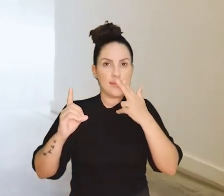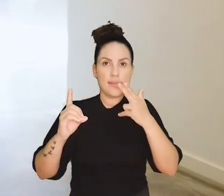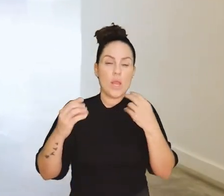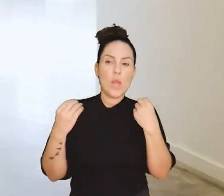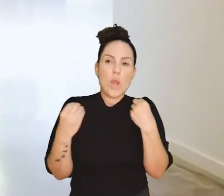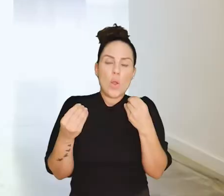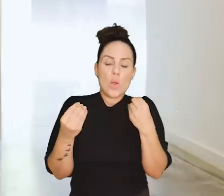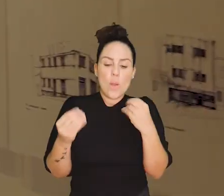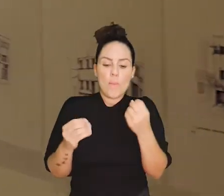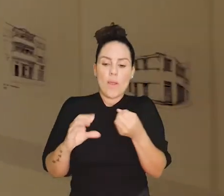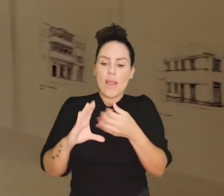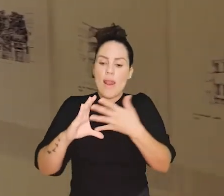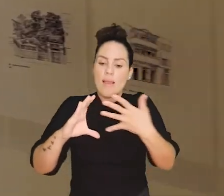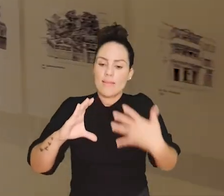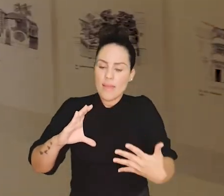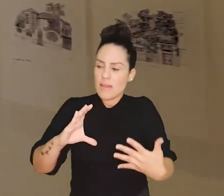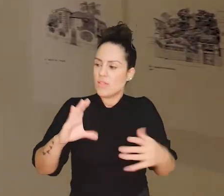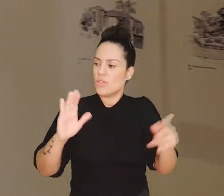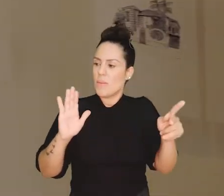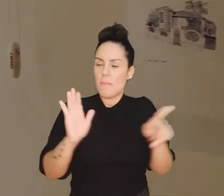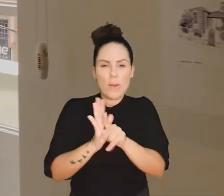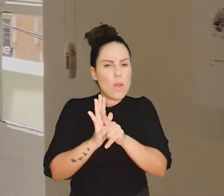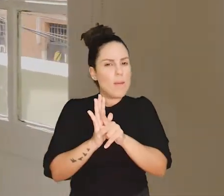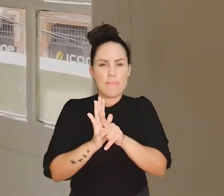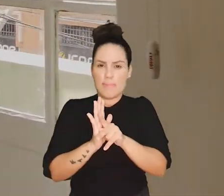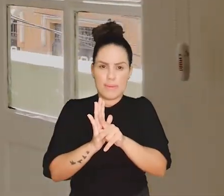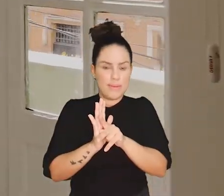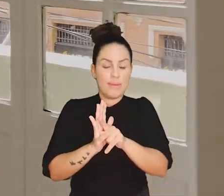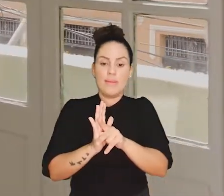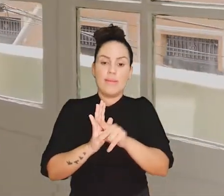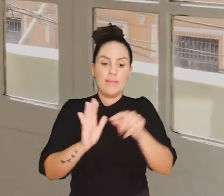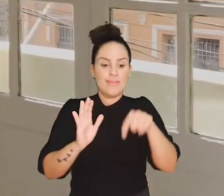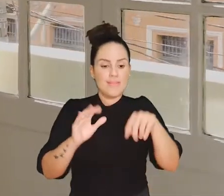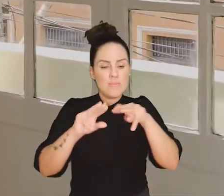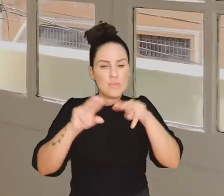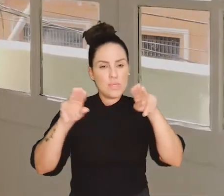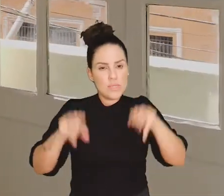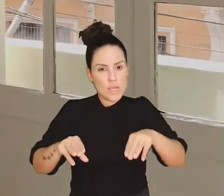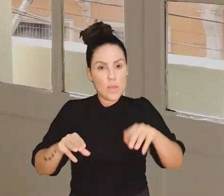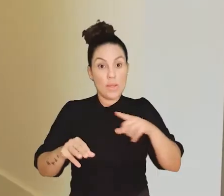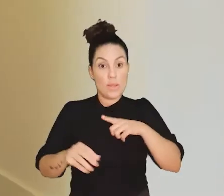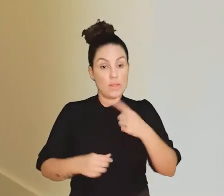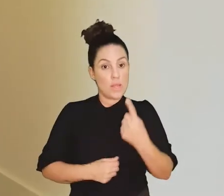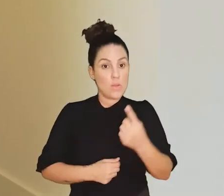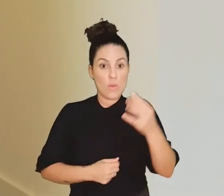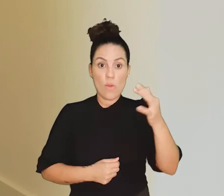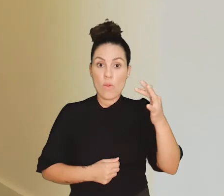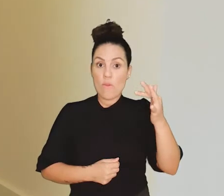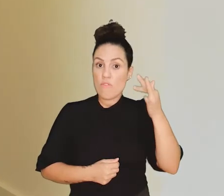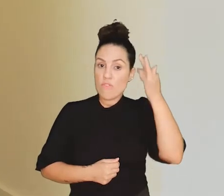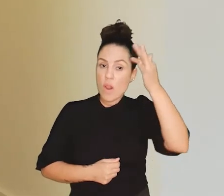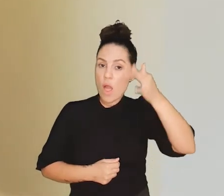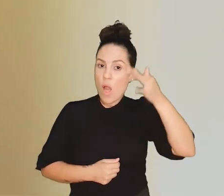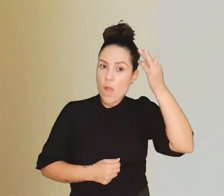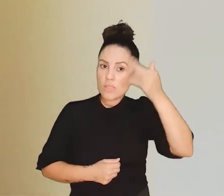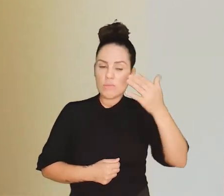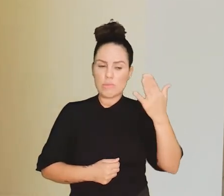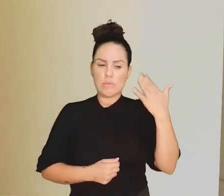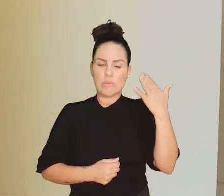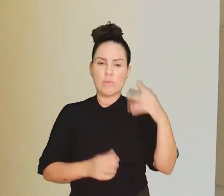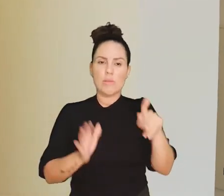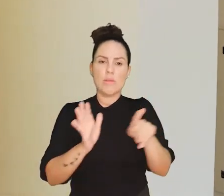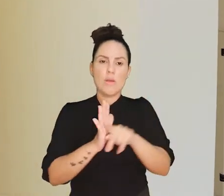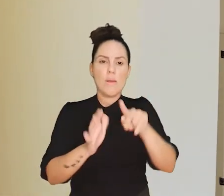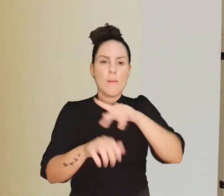Ao tentar descrever a natureza de sua filosofia fenomenológica, Maurice Merleau-Ponty, filósofo dos